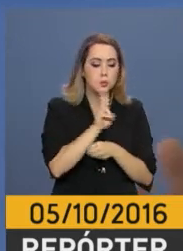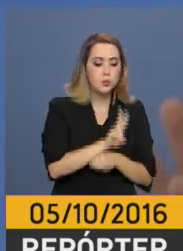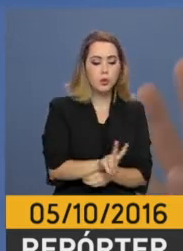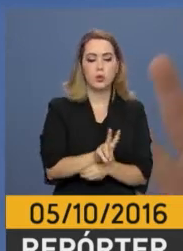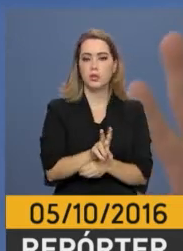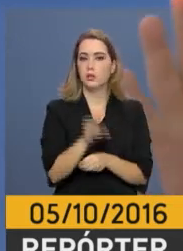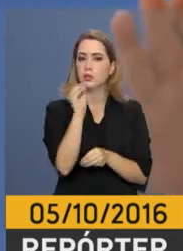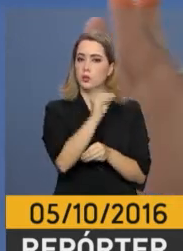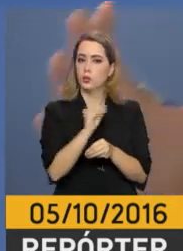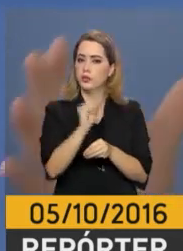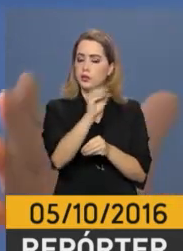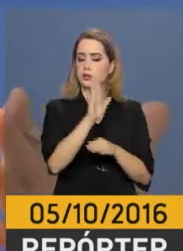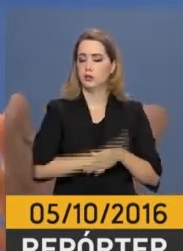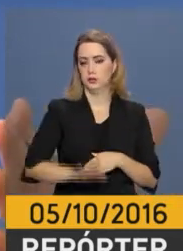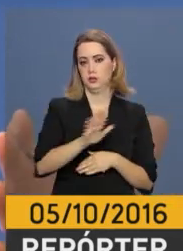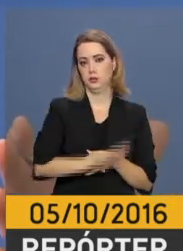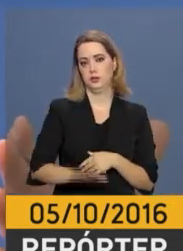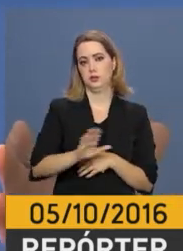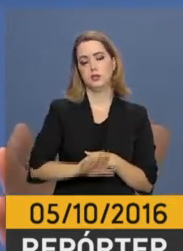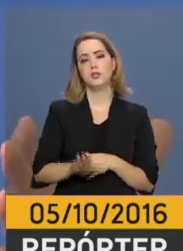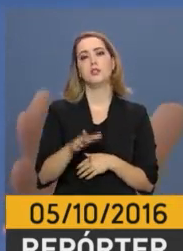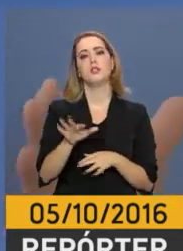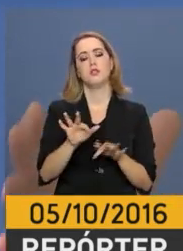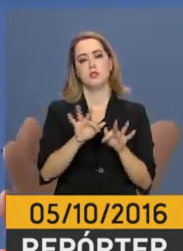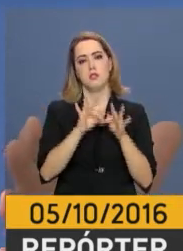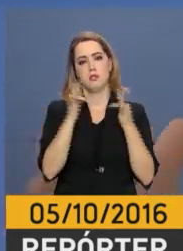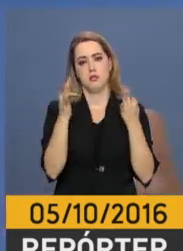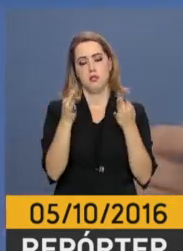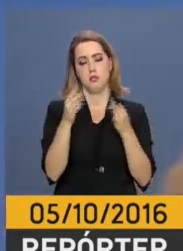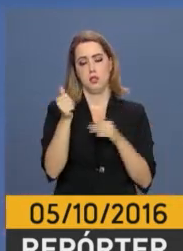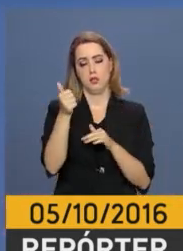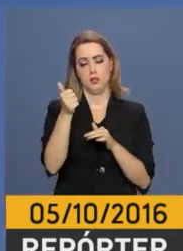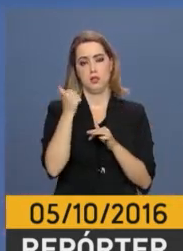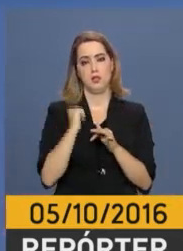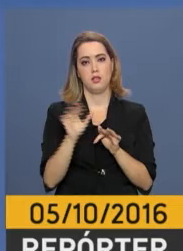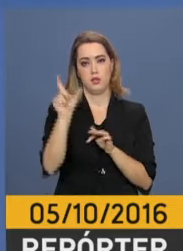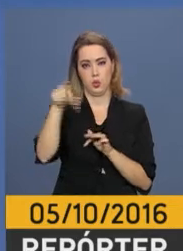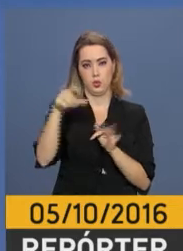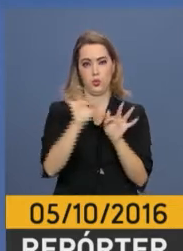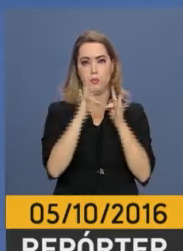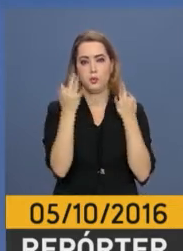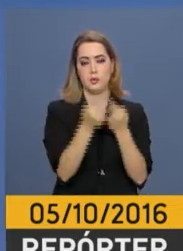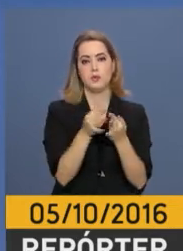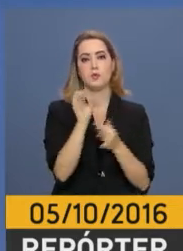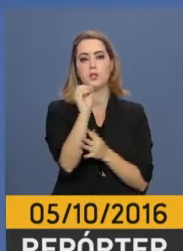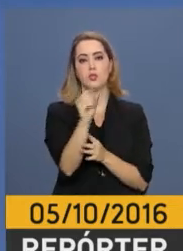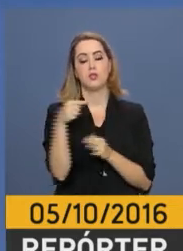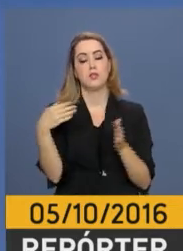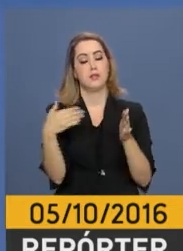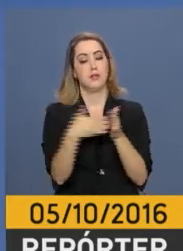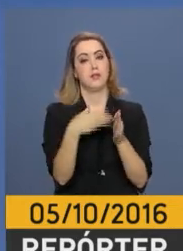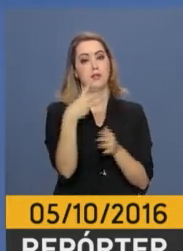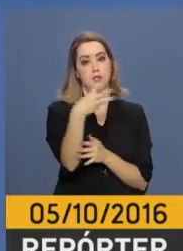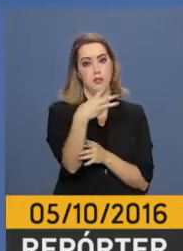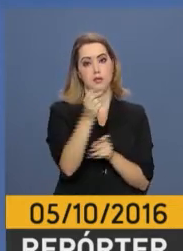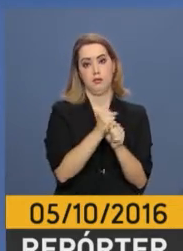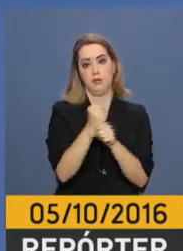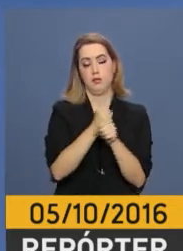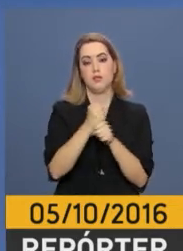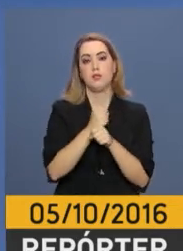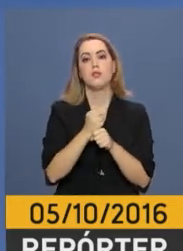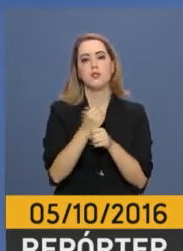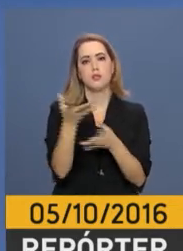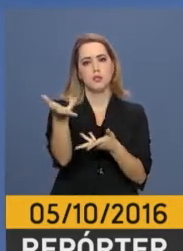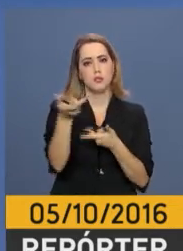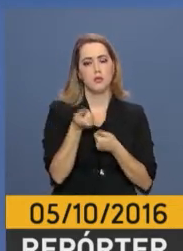e trabalhando mais intensamente o 03 eles vão receber os recursos do programa então vai ser